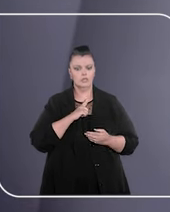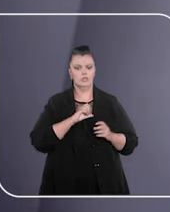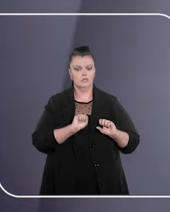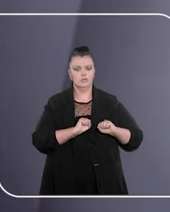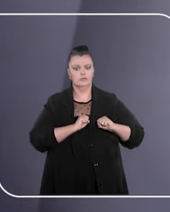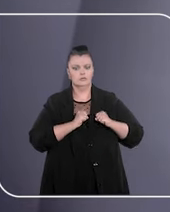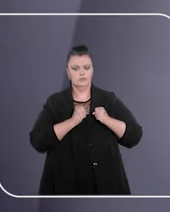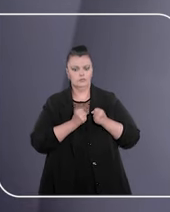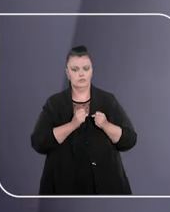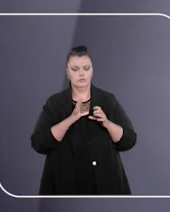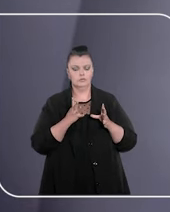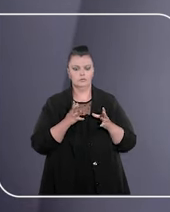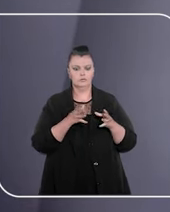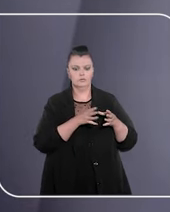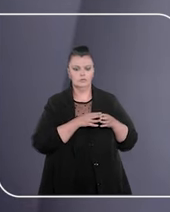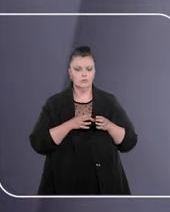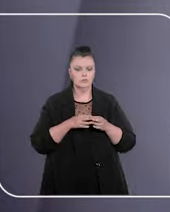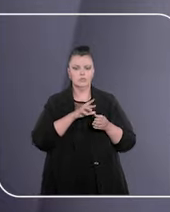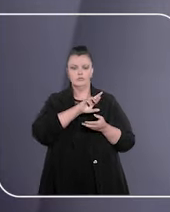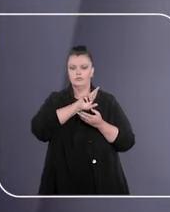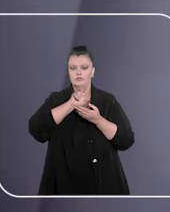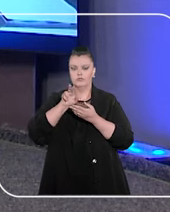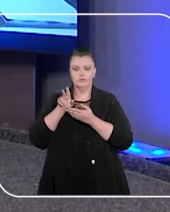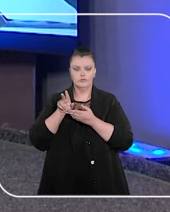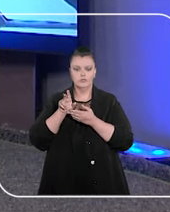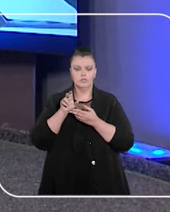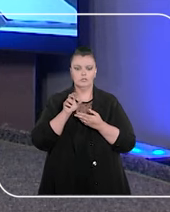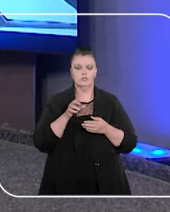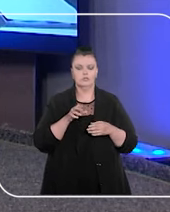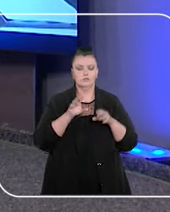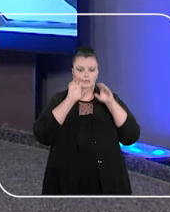relação aos diferentes tribunais de justiça no país?